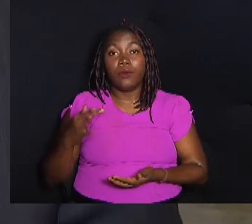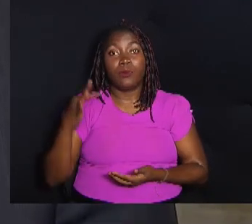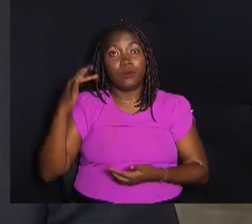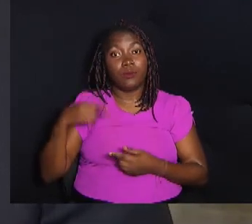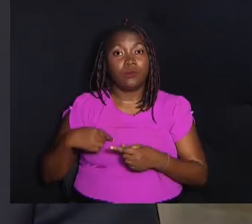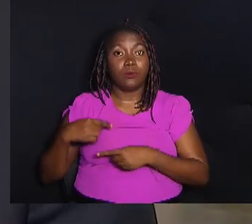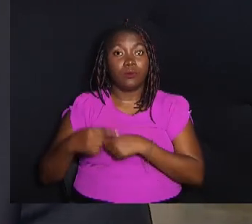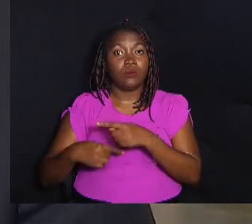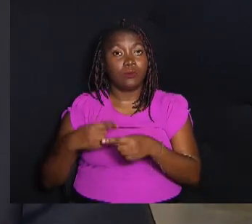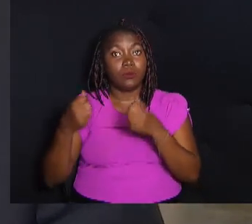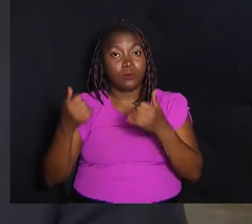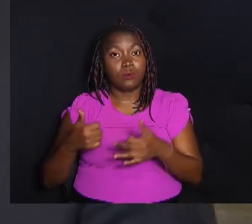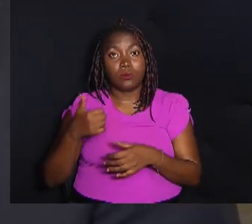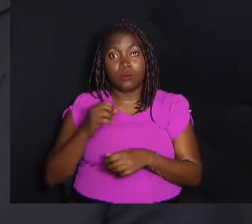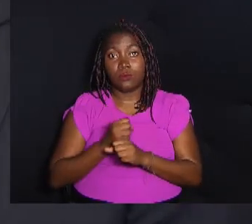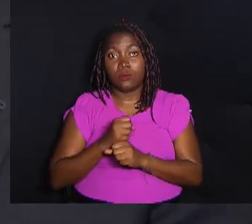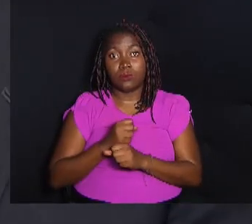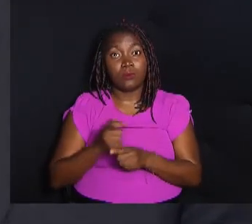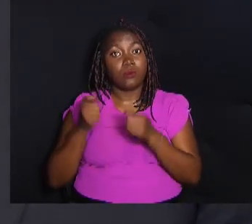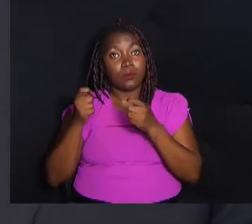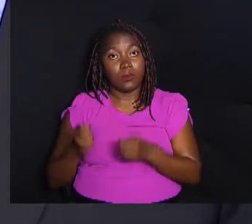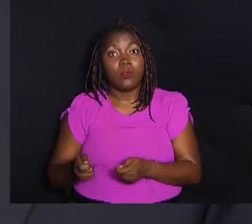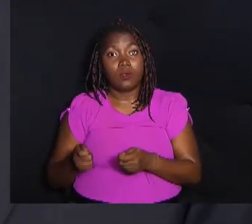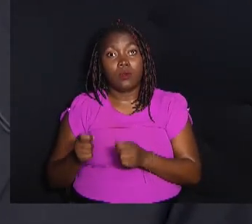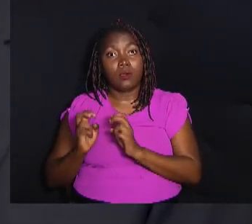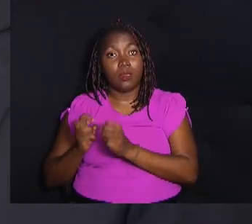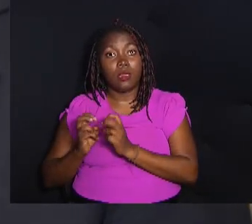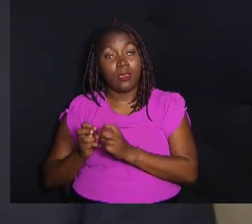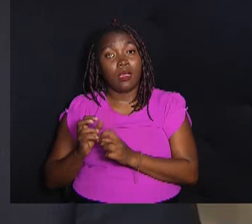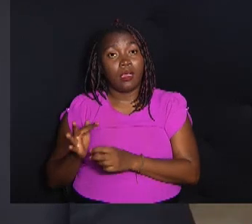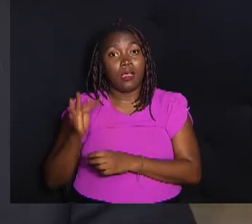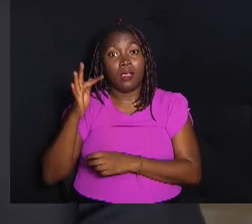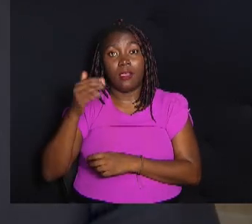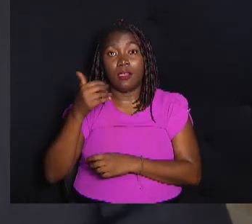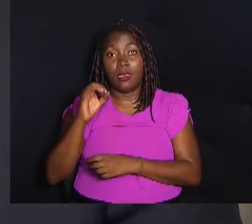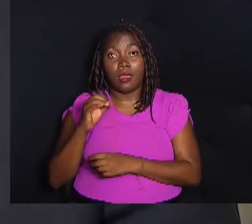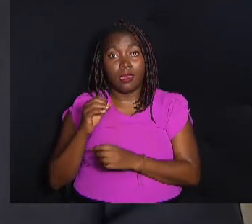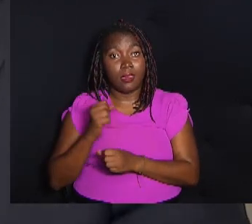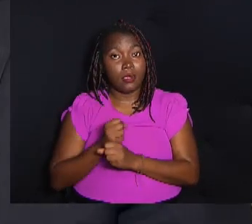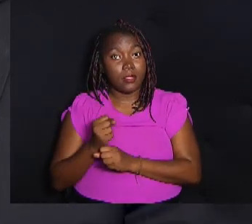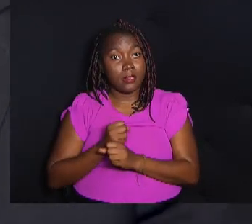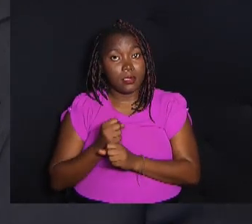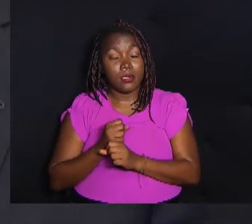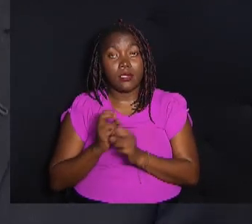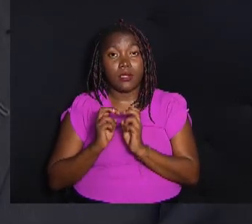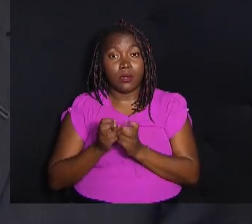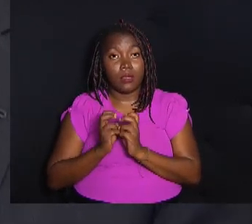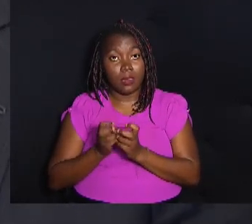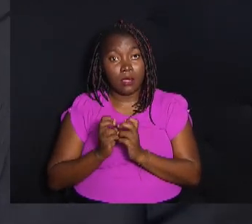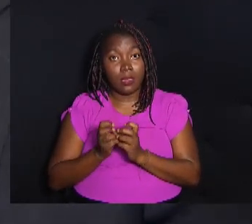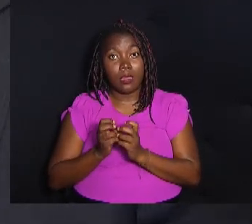anos pra efetivação da malha Ferroviária eu acho que daqui 10 anos o transporte rodoviário das